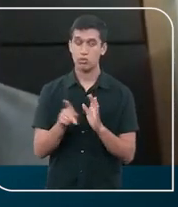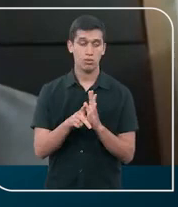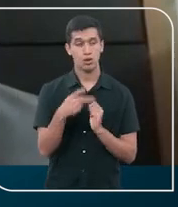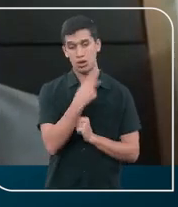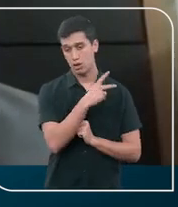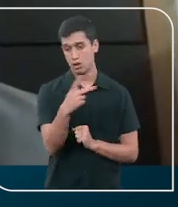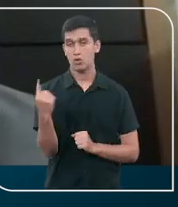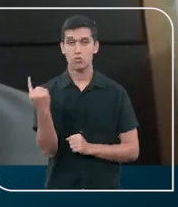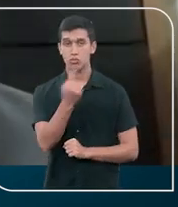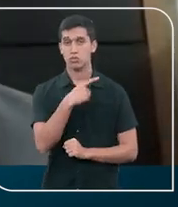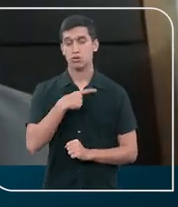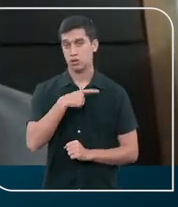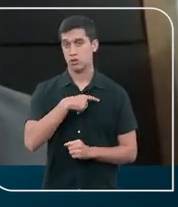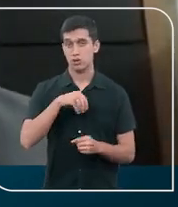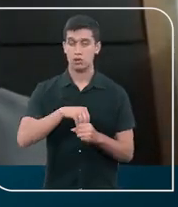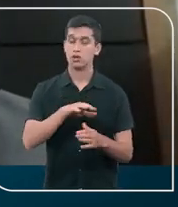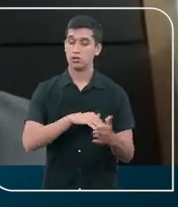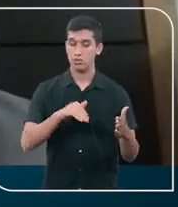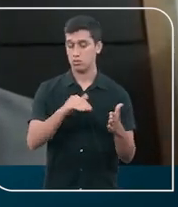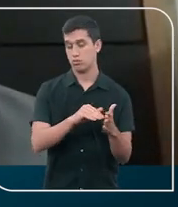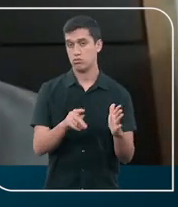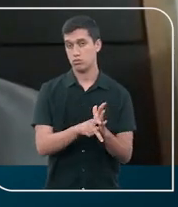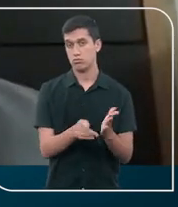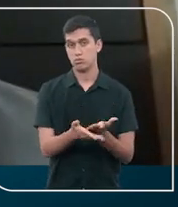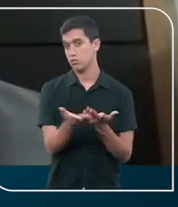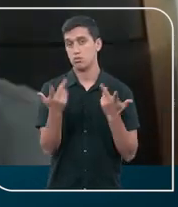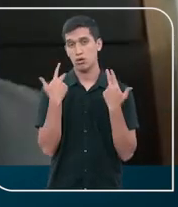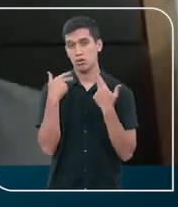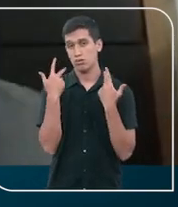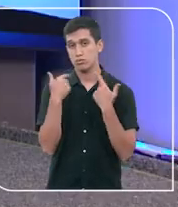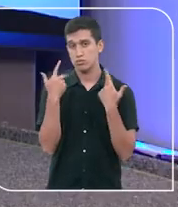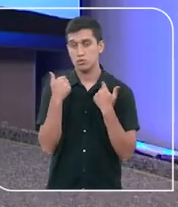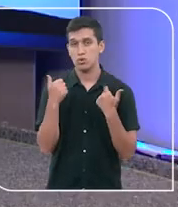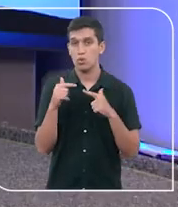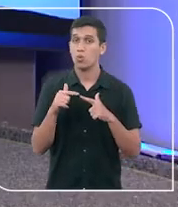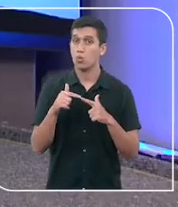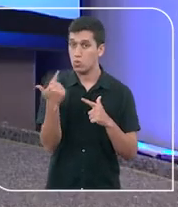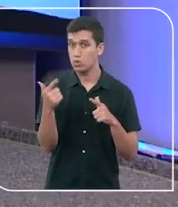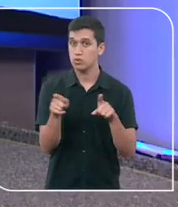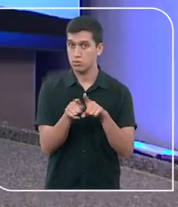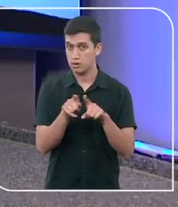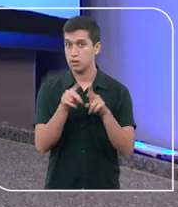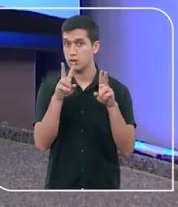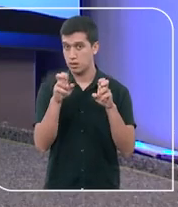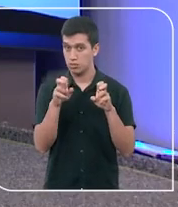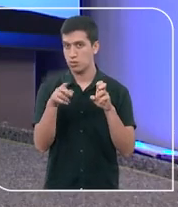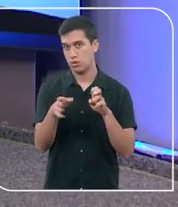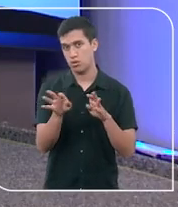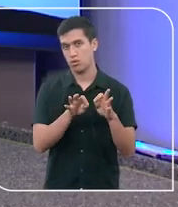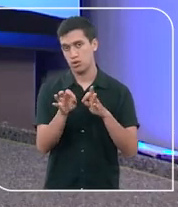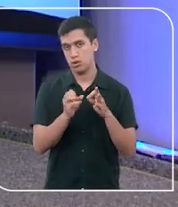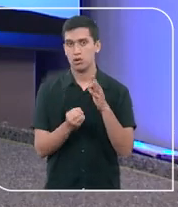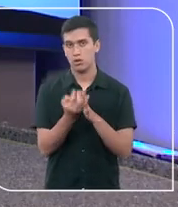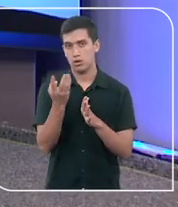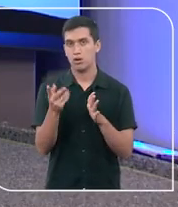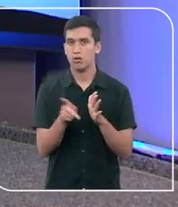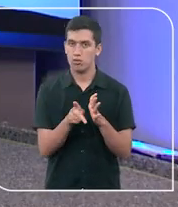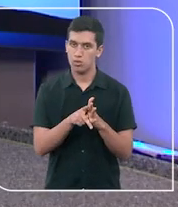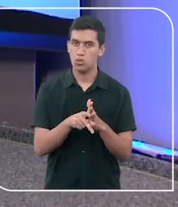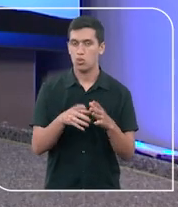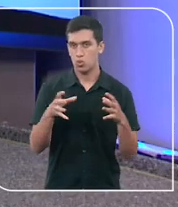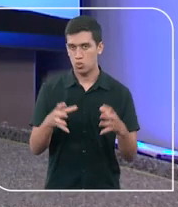sobre as áreas e as partes comuns, né? Ou outro critério que a convenção estabelecer, por unidade,